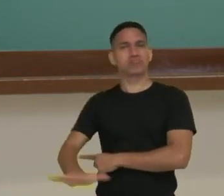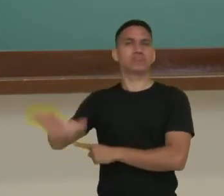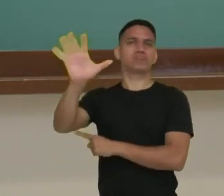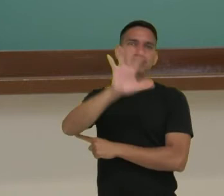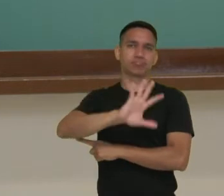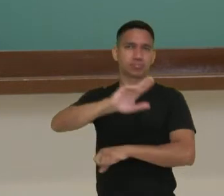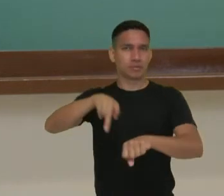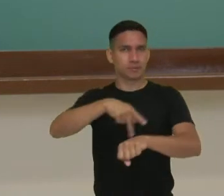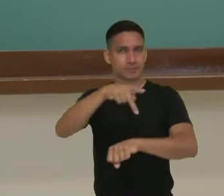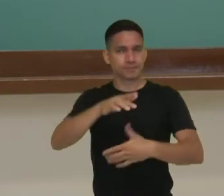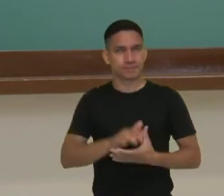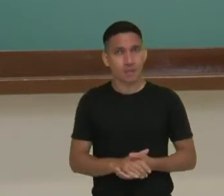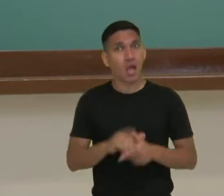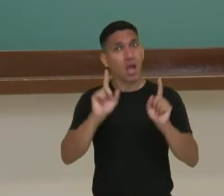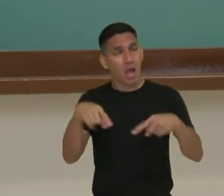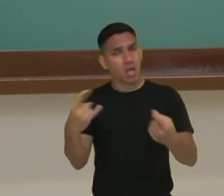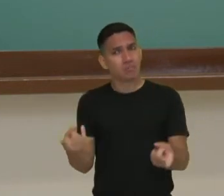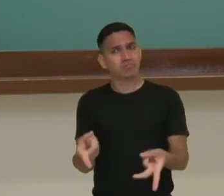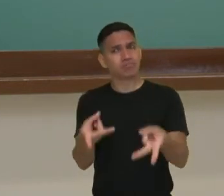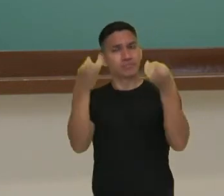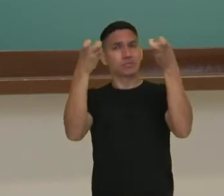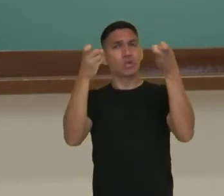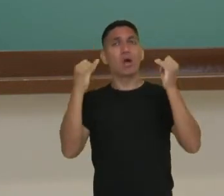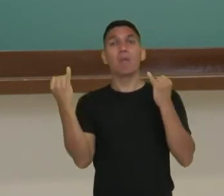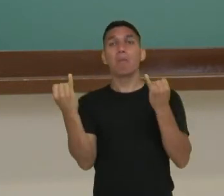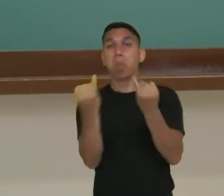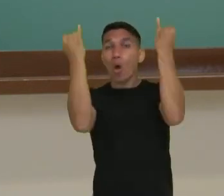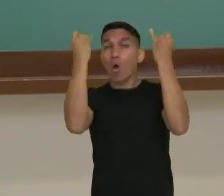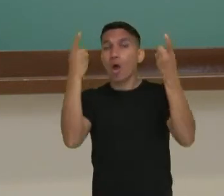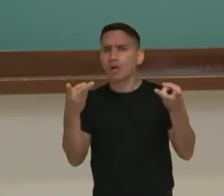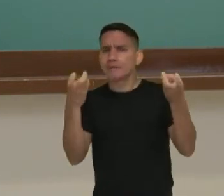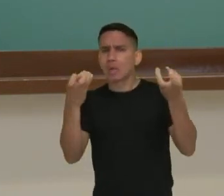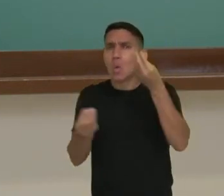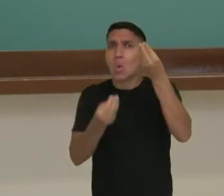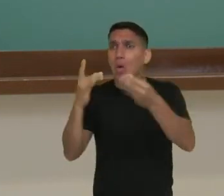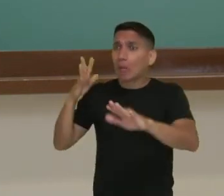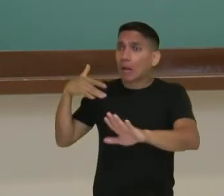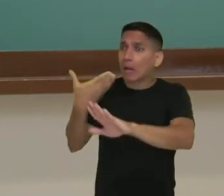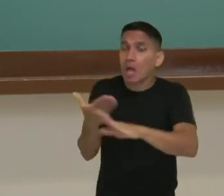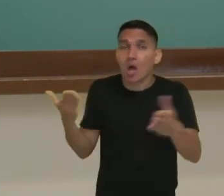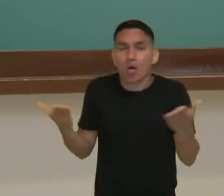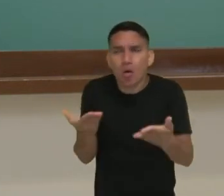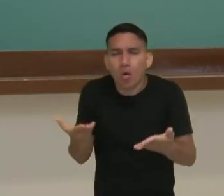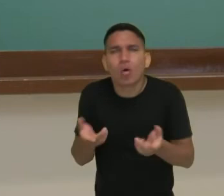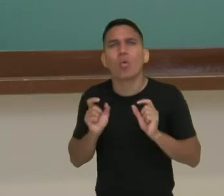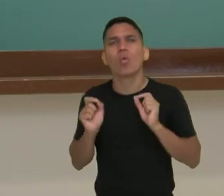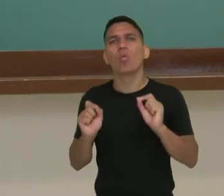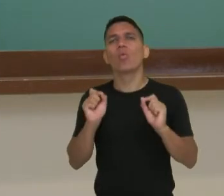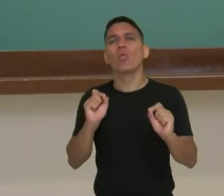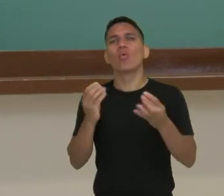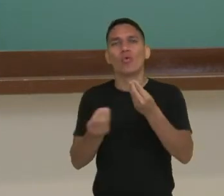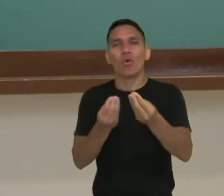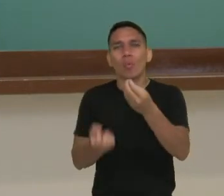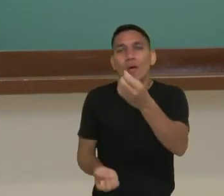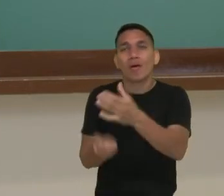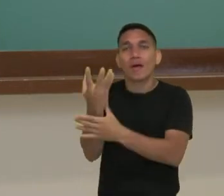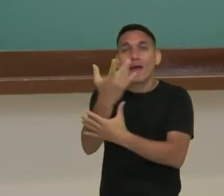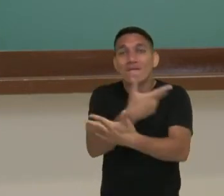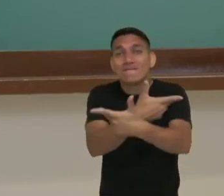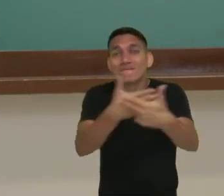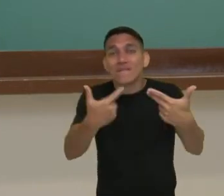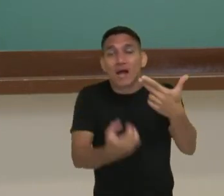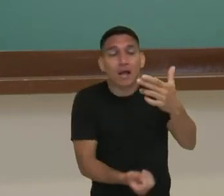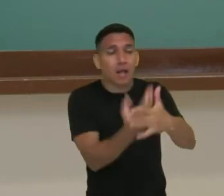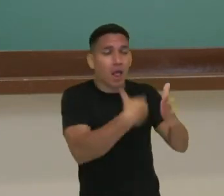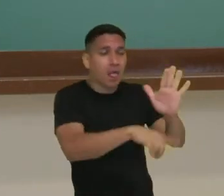bem importante para a gente pensar como é que a gente chega nos nossos dias atuais, onde foram criadas várias